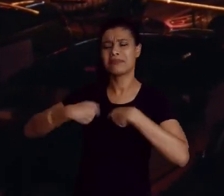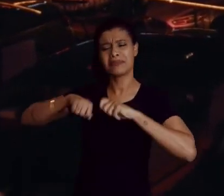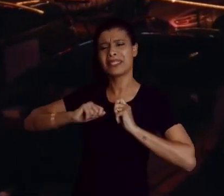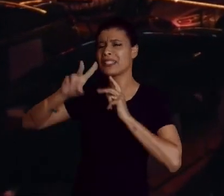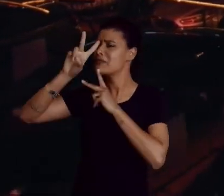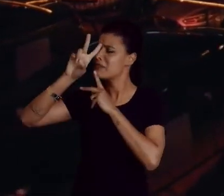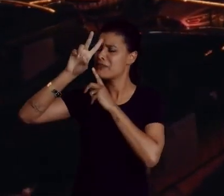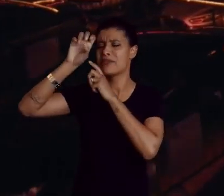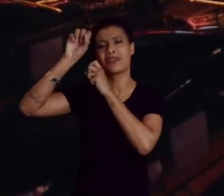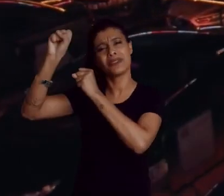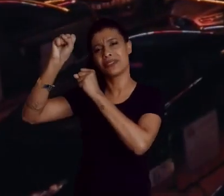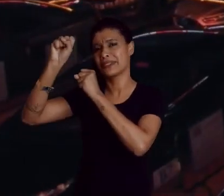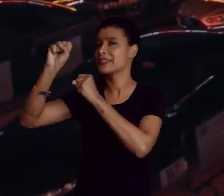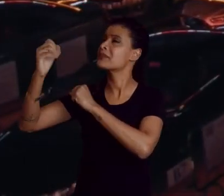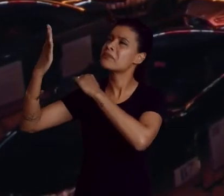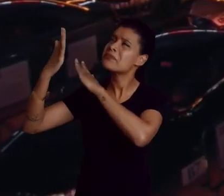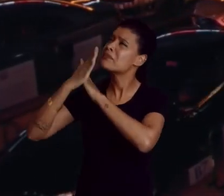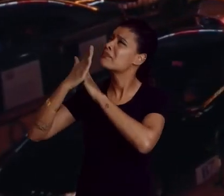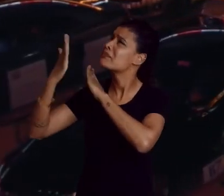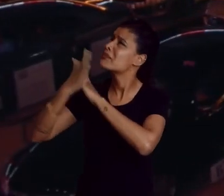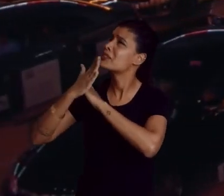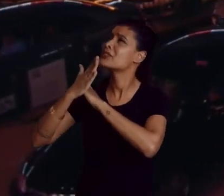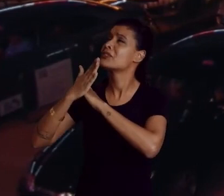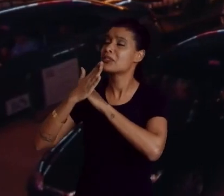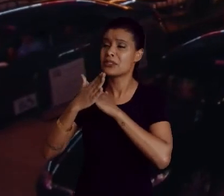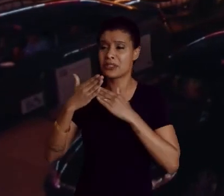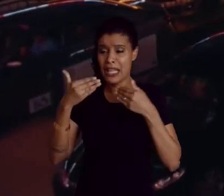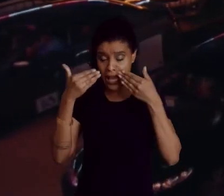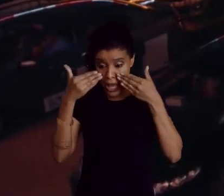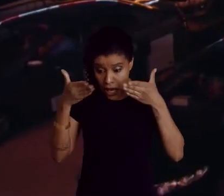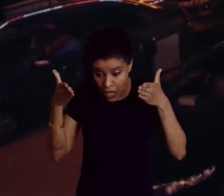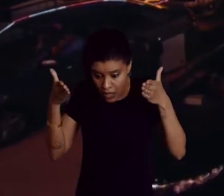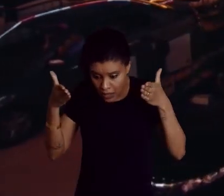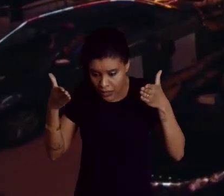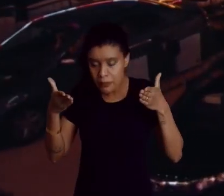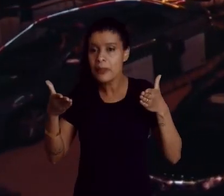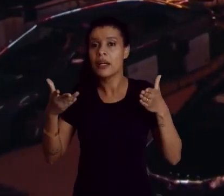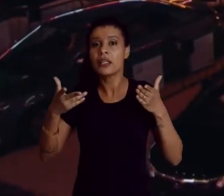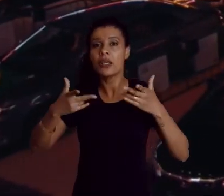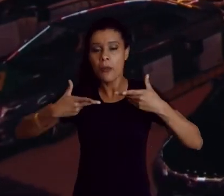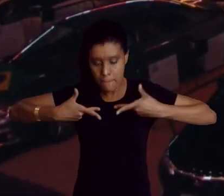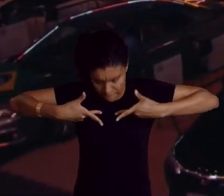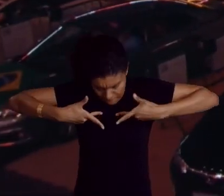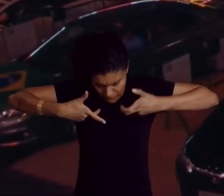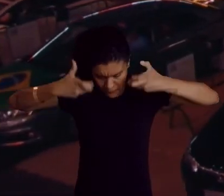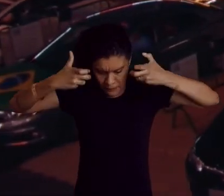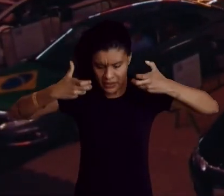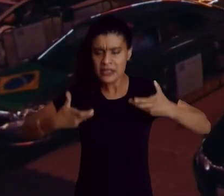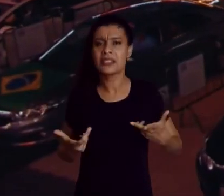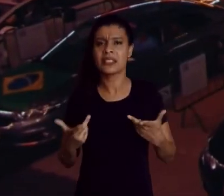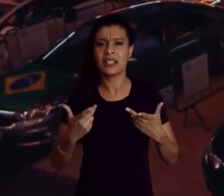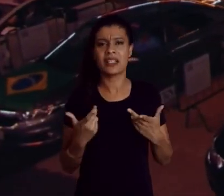tô muito cansada. Me ajuda para que ele enxergue qual que é a minha linguagem do amor. Porque eu não quero